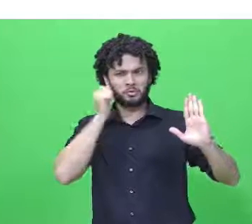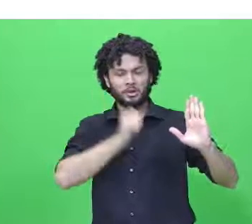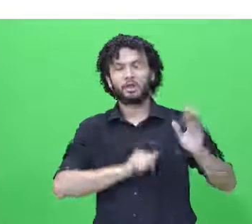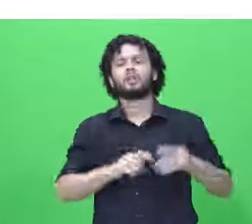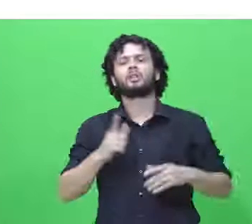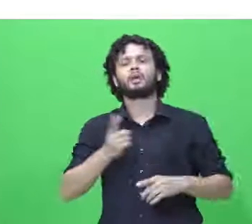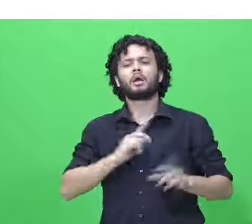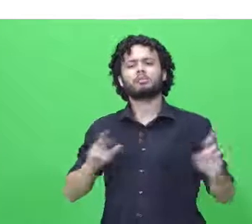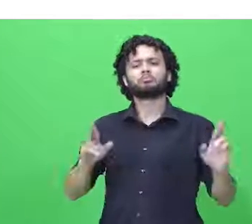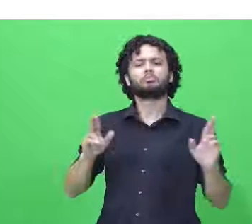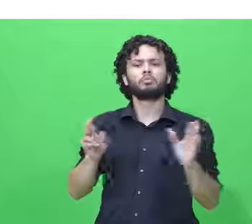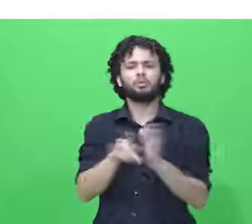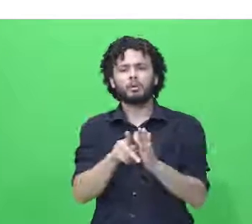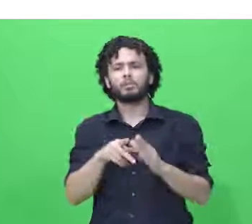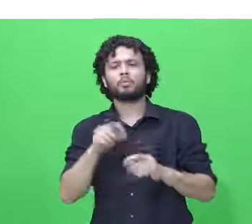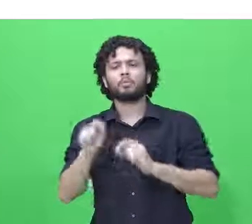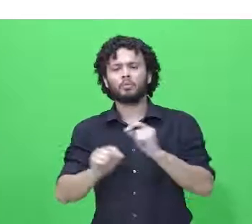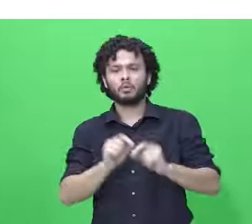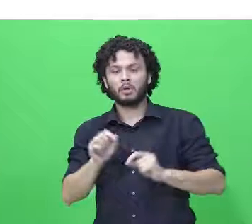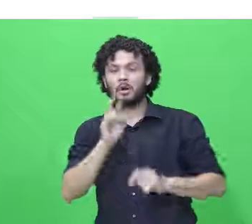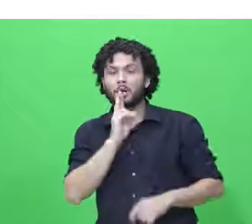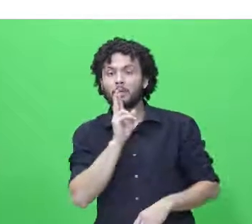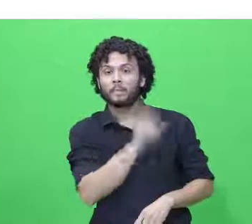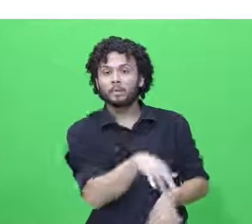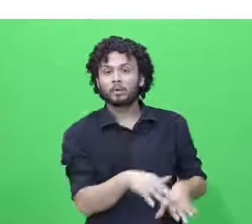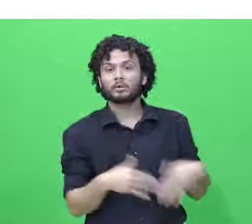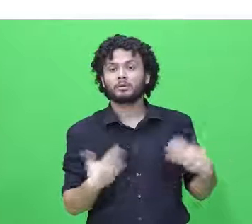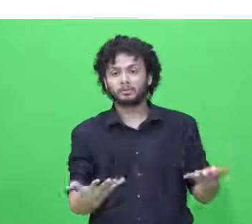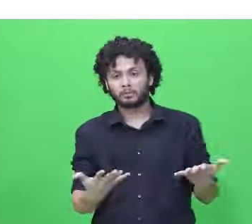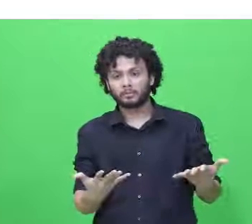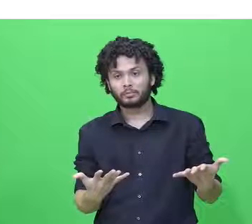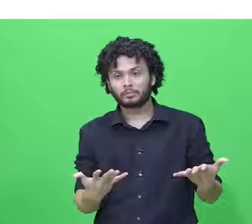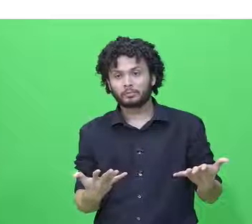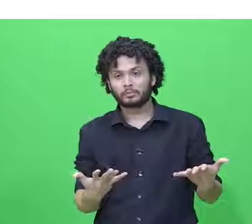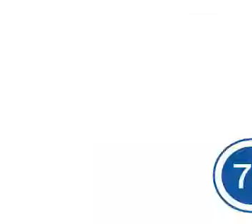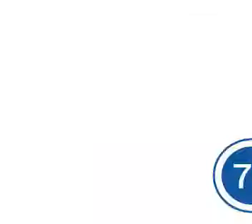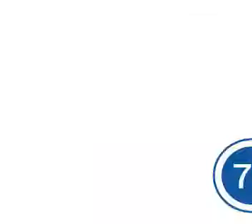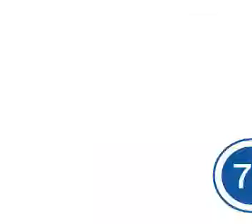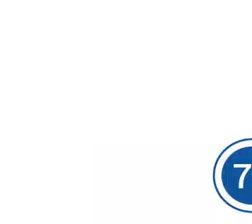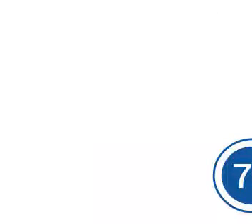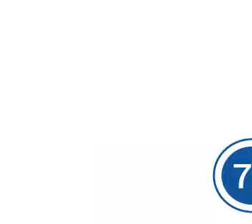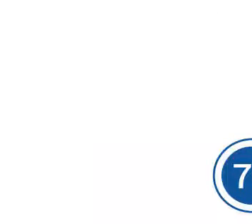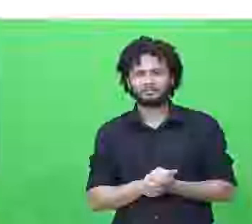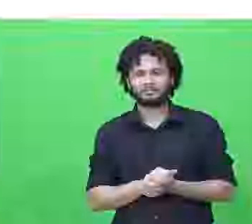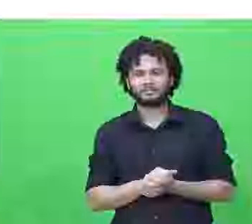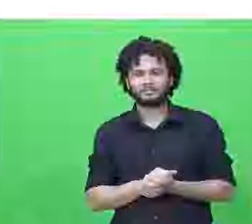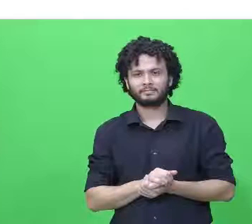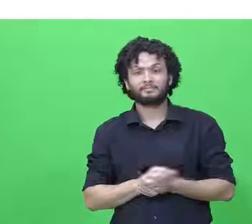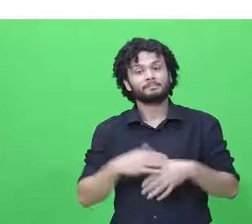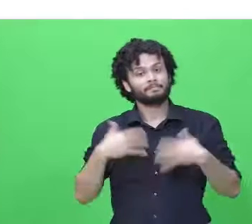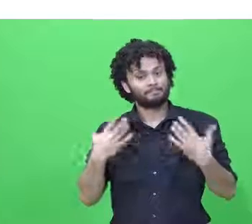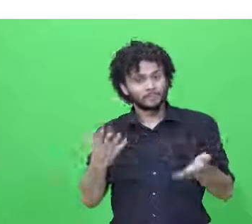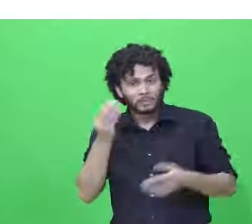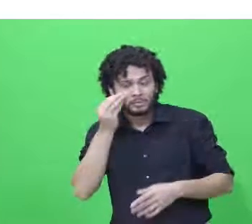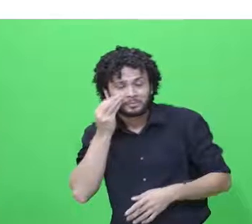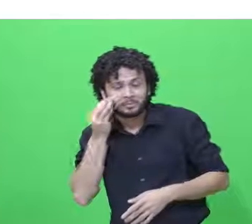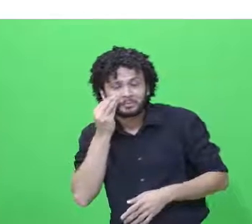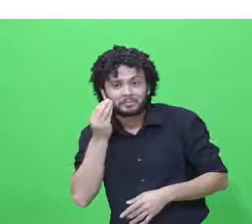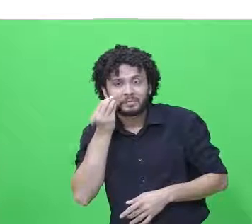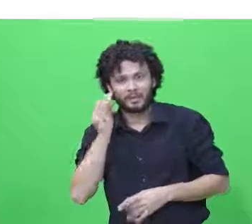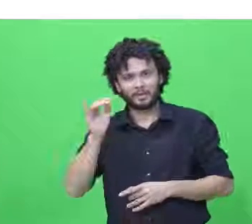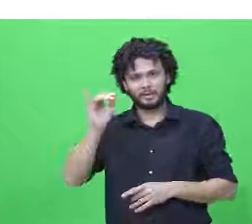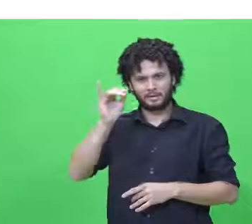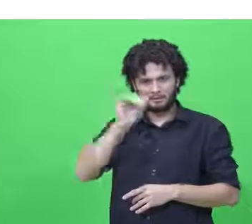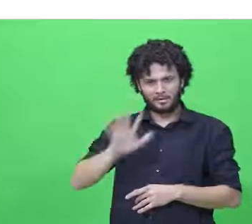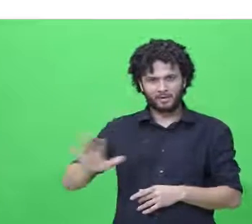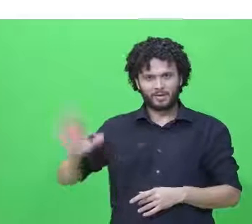relacionando com a, né? Resposta correta então dessa questão. Então, olha só, né? Na imagem da